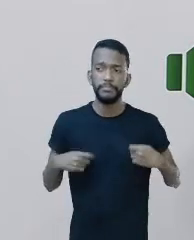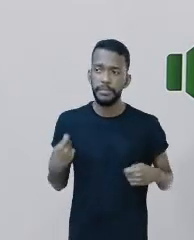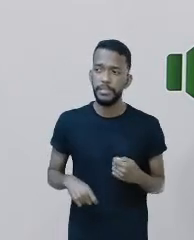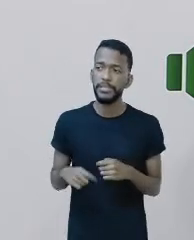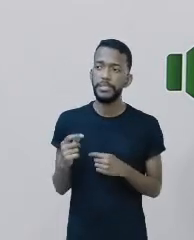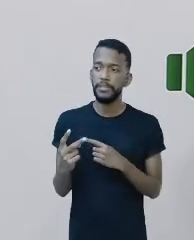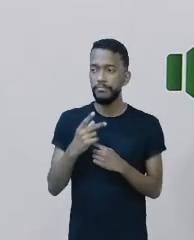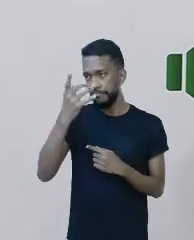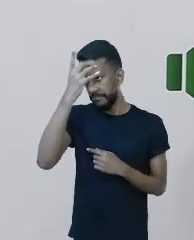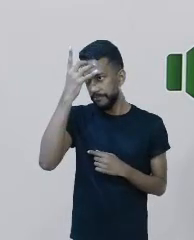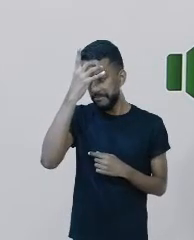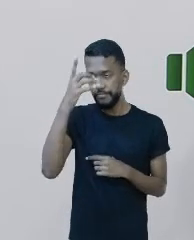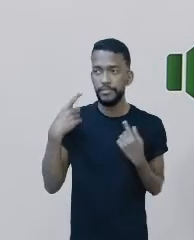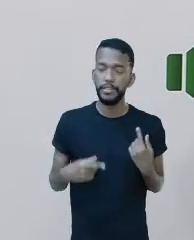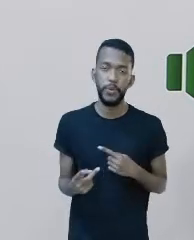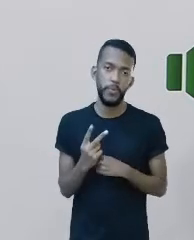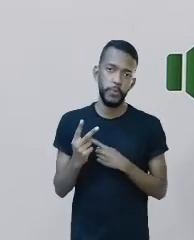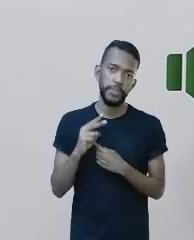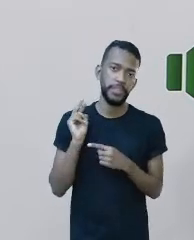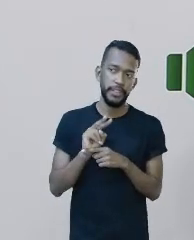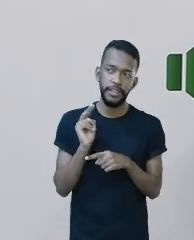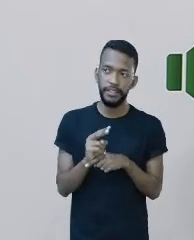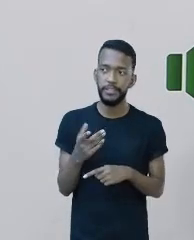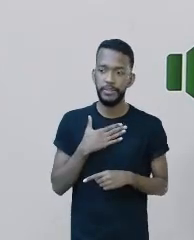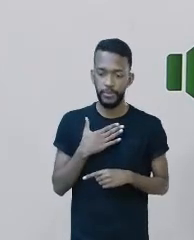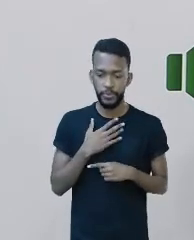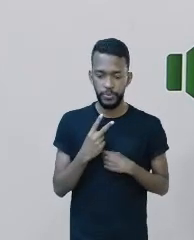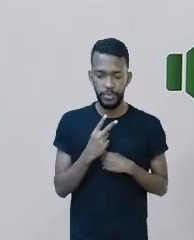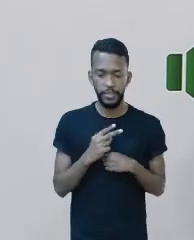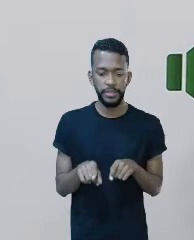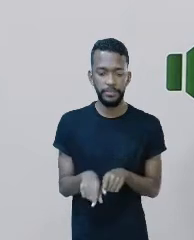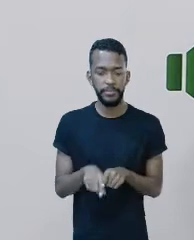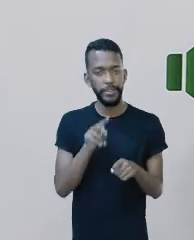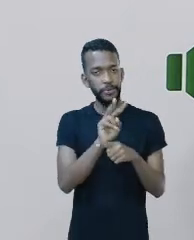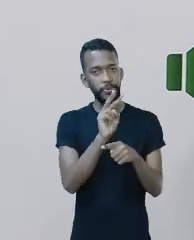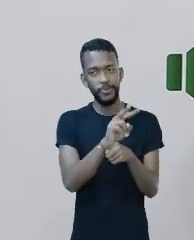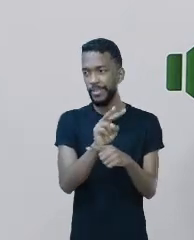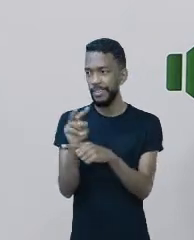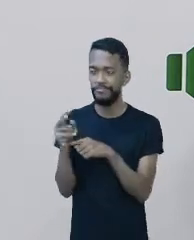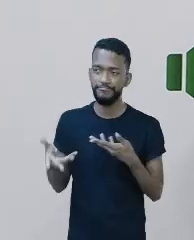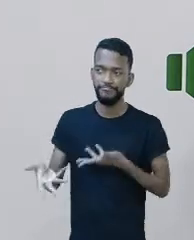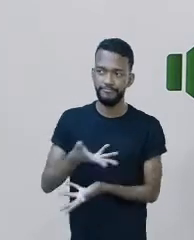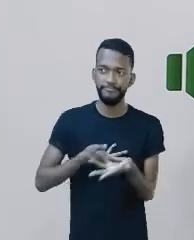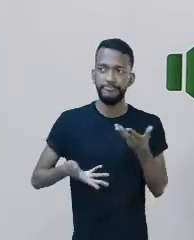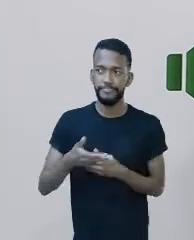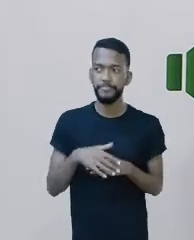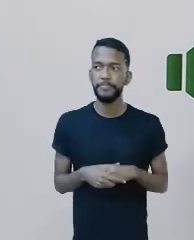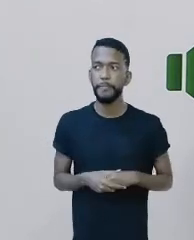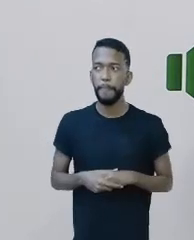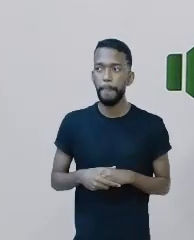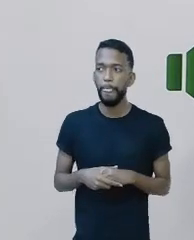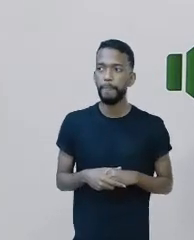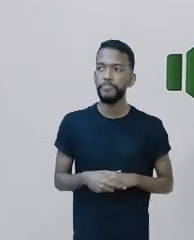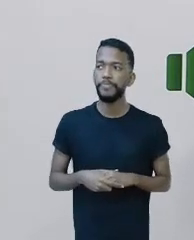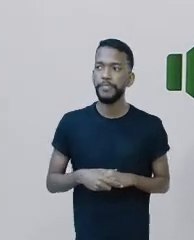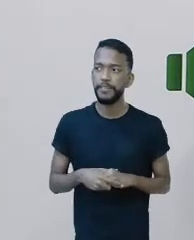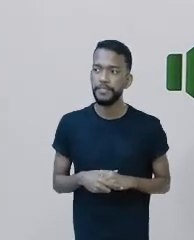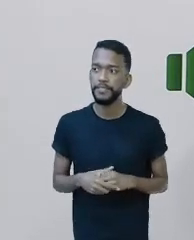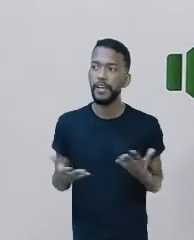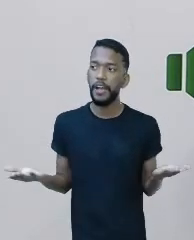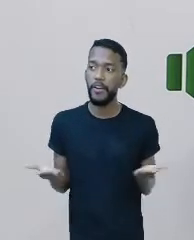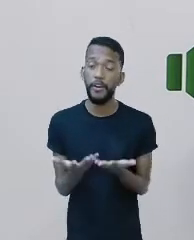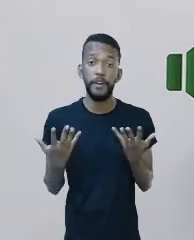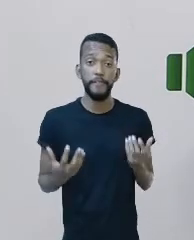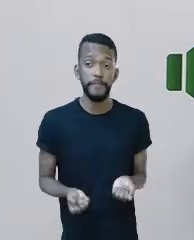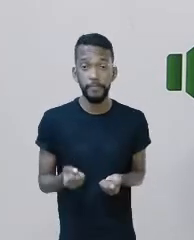se conscientizar e se cuidar de si e cuidar do próximo. E pronto, aí vamos lá,